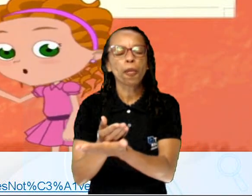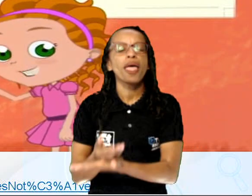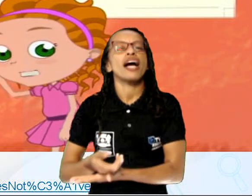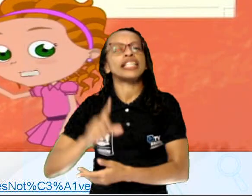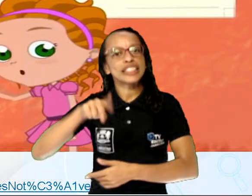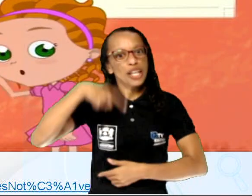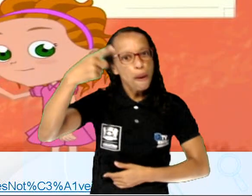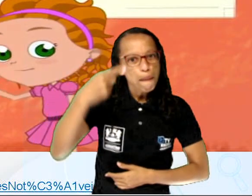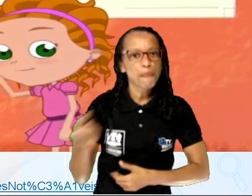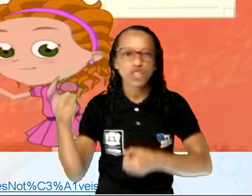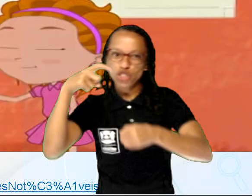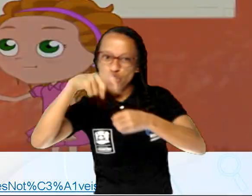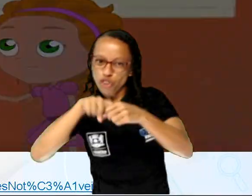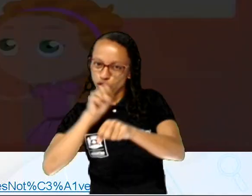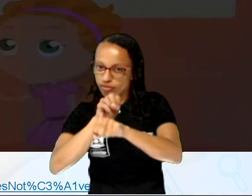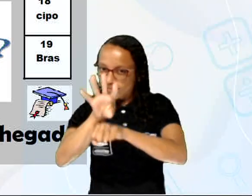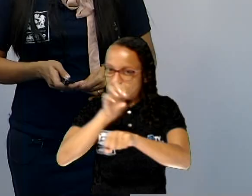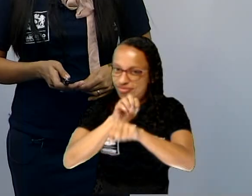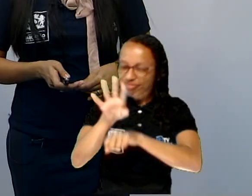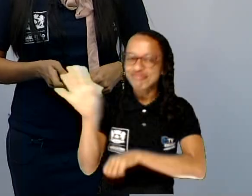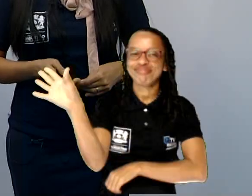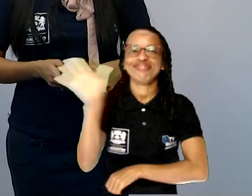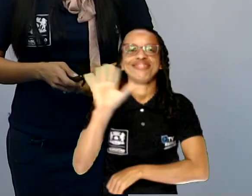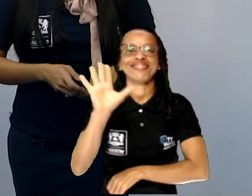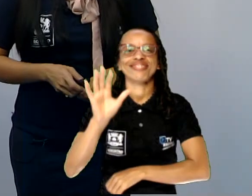dicas. Tchauzinho!